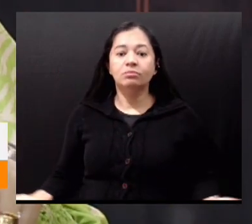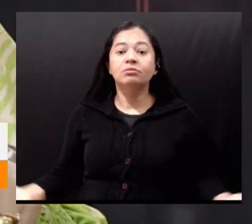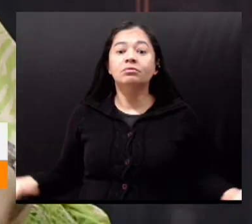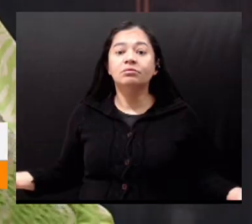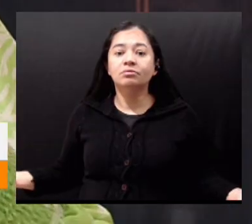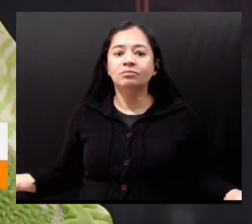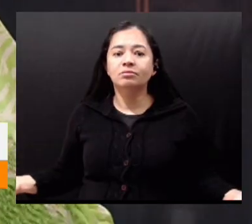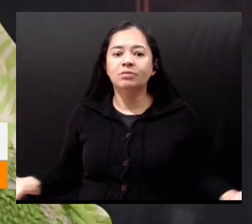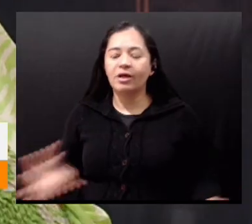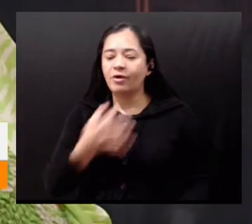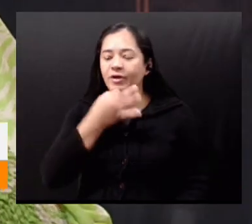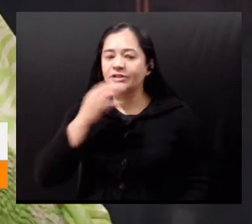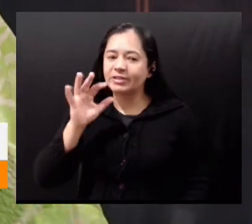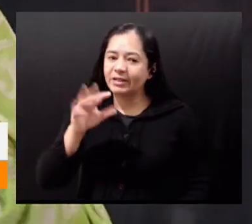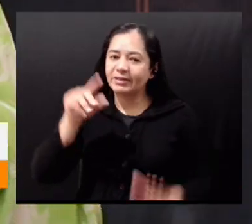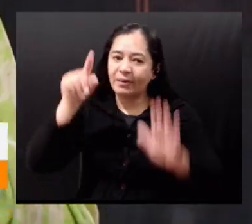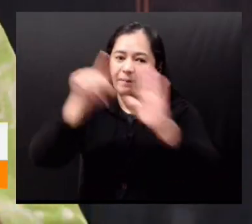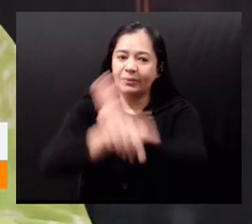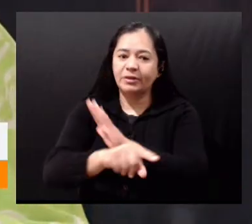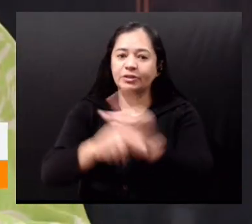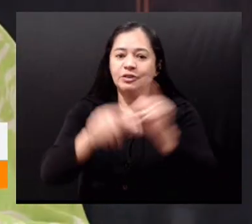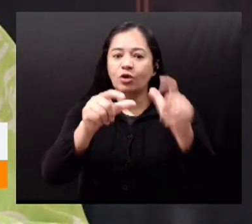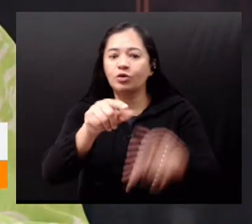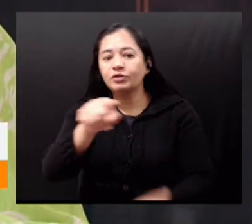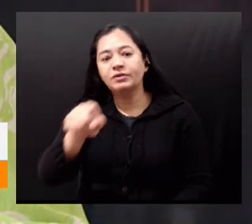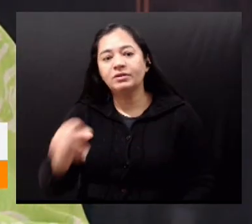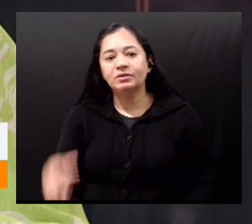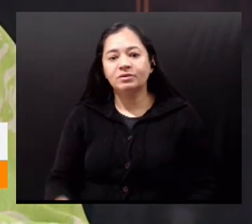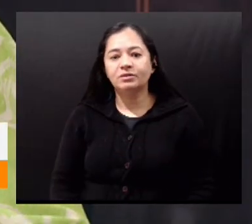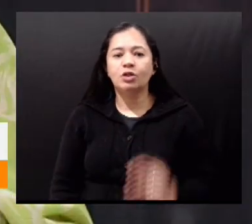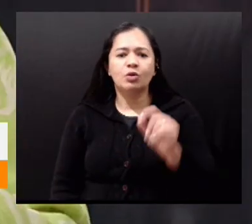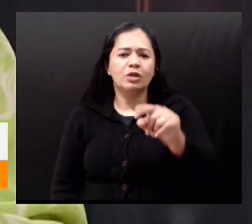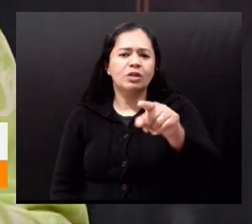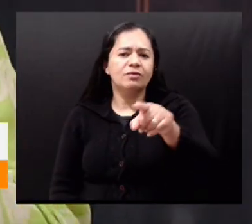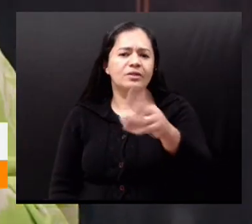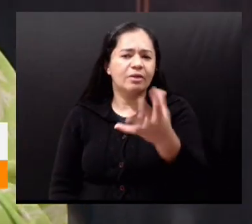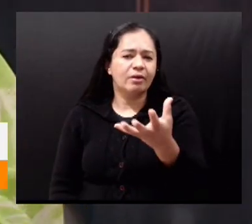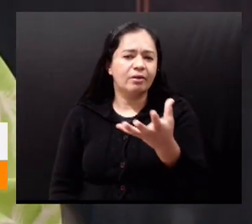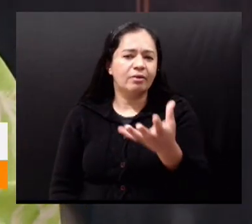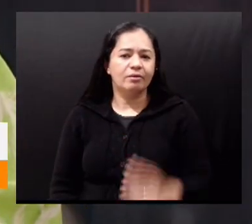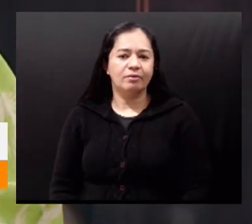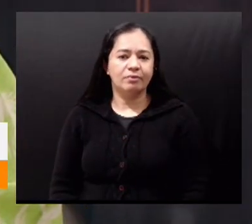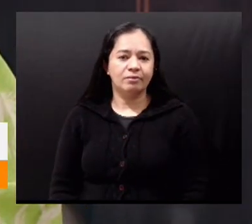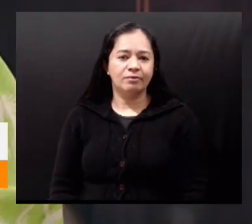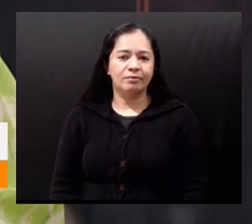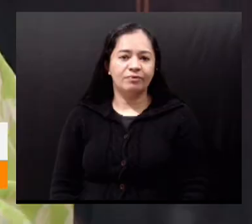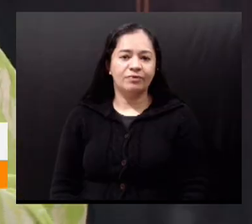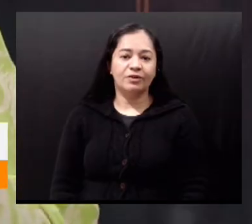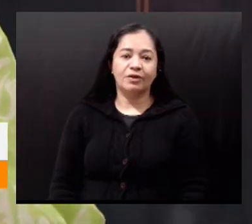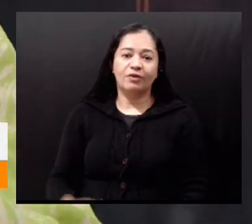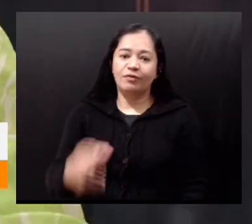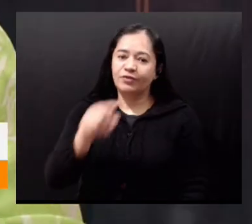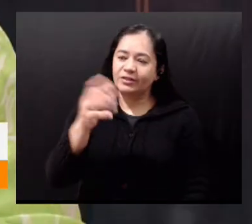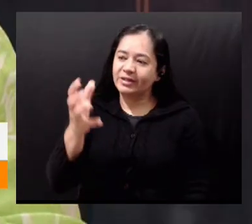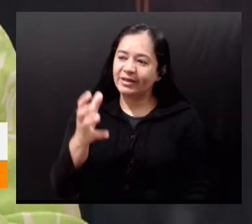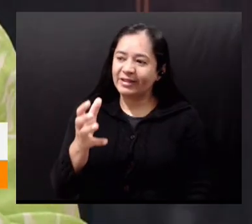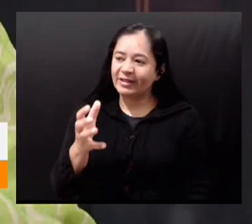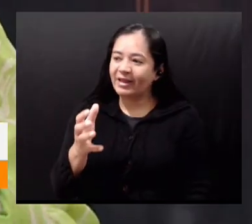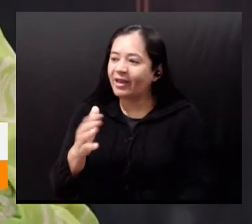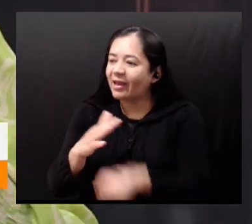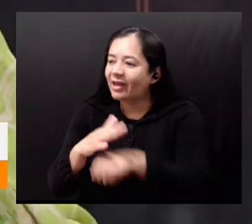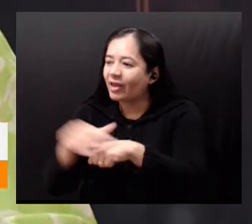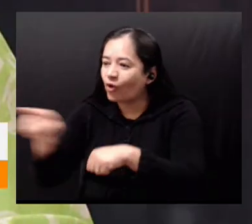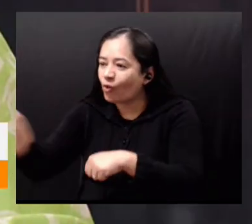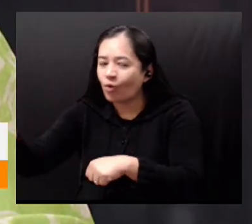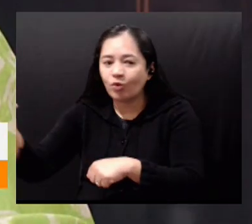grande né? pergunta, Aonde Giovana. você está? E o que você quer? Você quer agradar o outro? Você quer agradar a si?